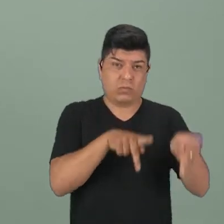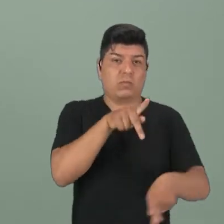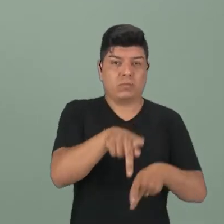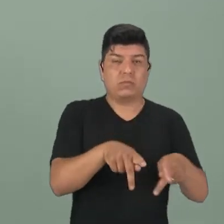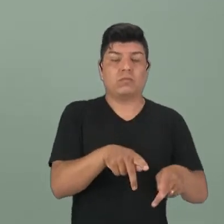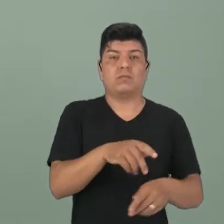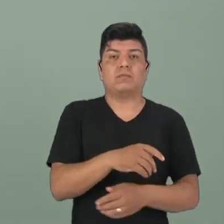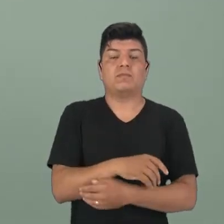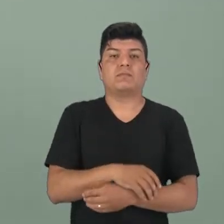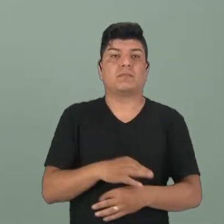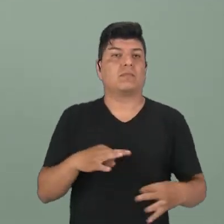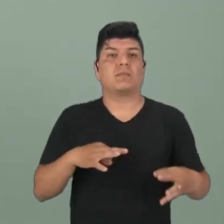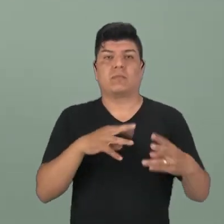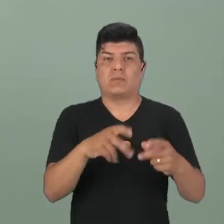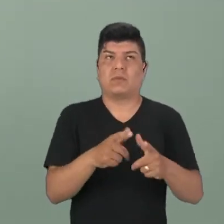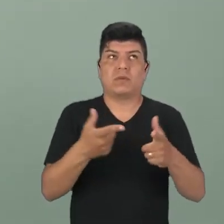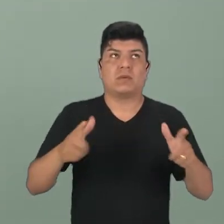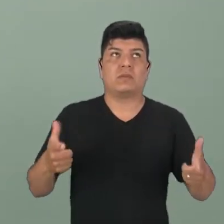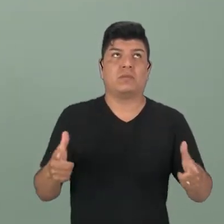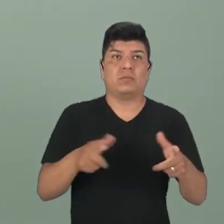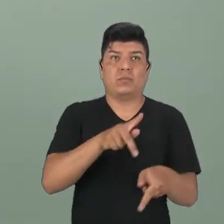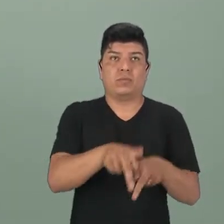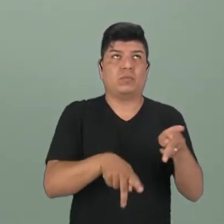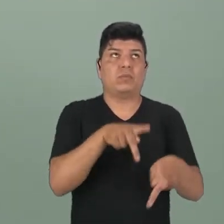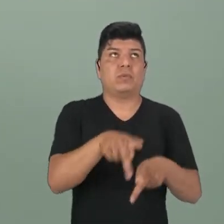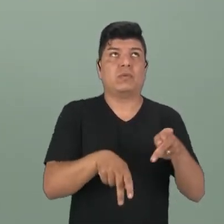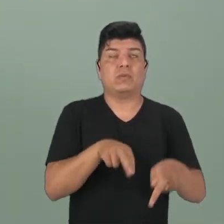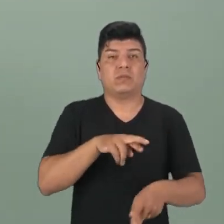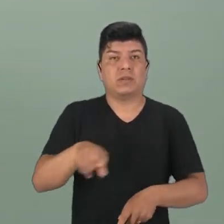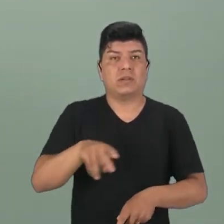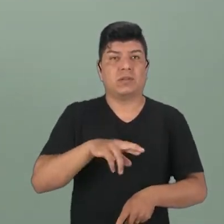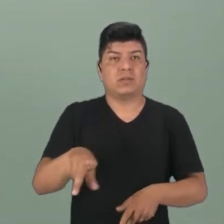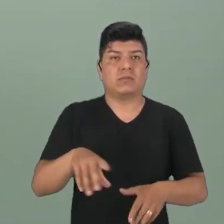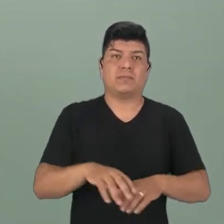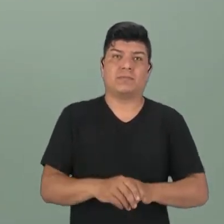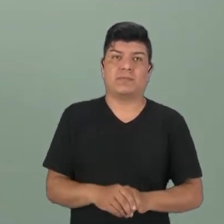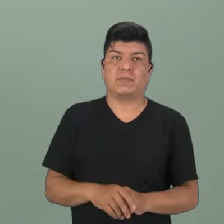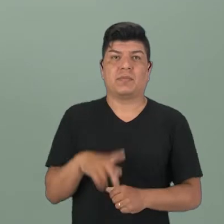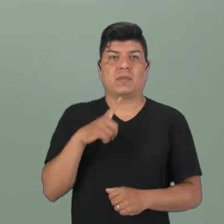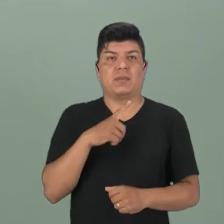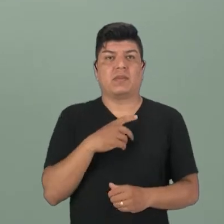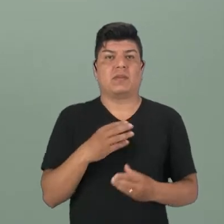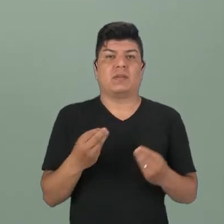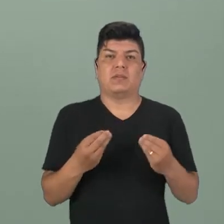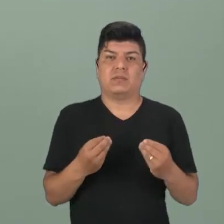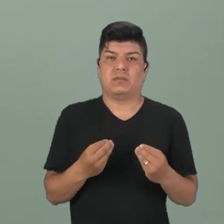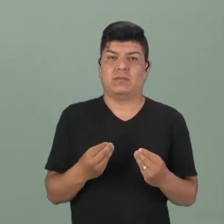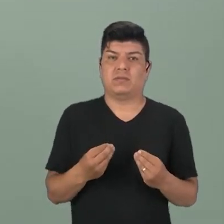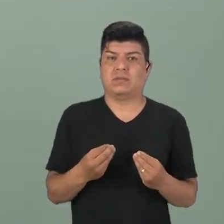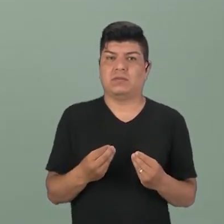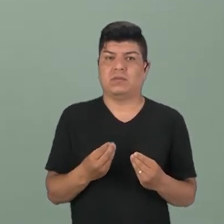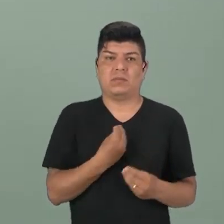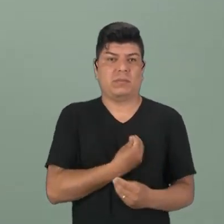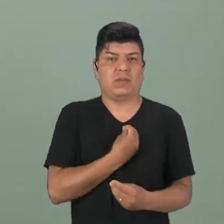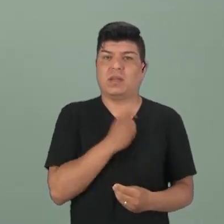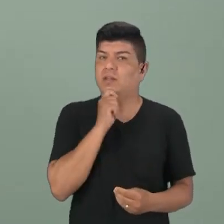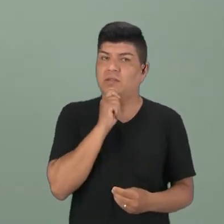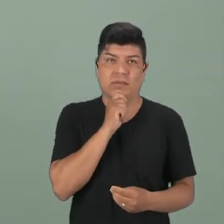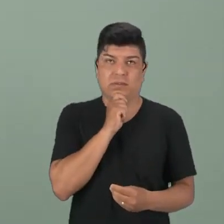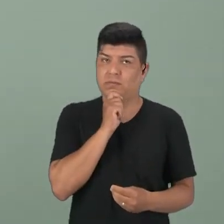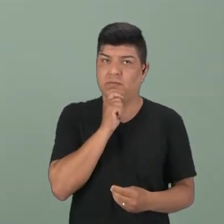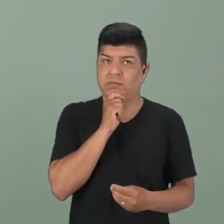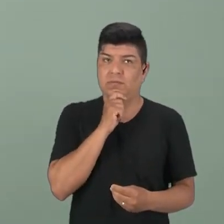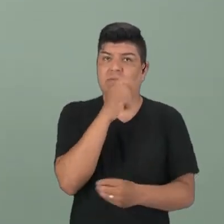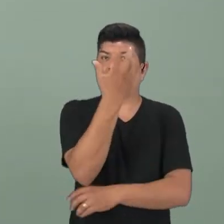populoso, ou seja, toda a área dele não está povoada, ainda tem muitas áreas que não estão sendo habitadas, que ainda